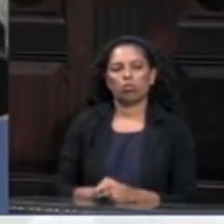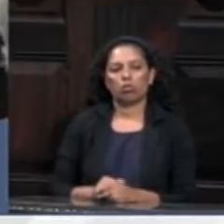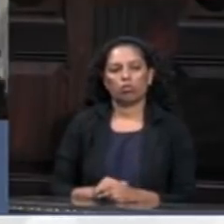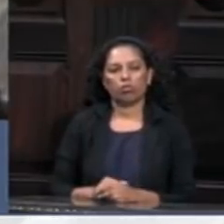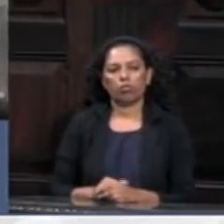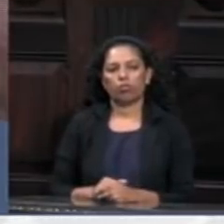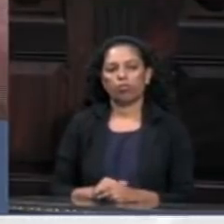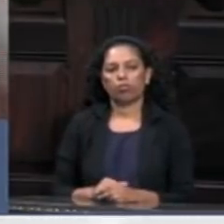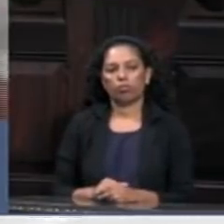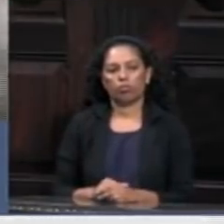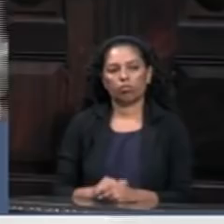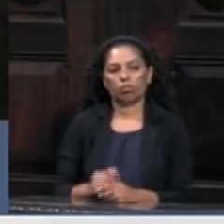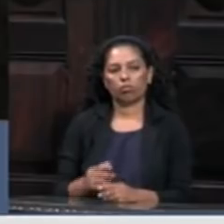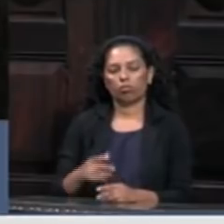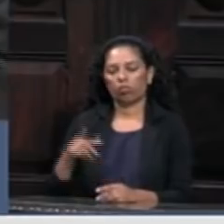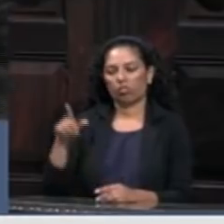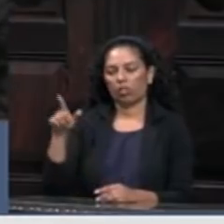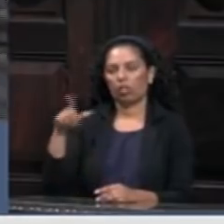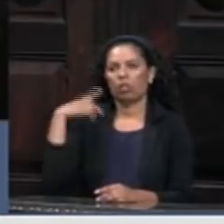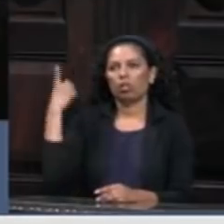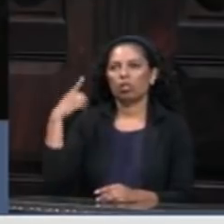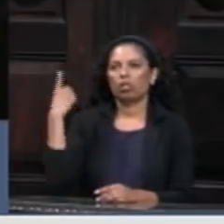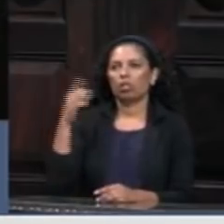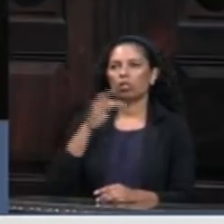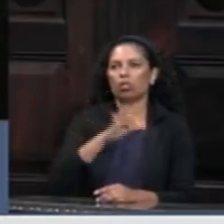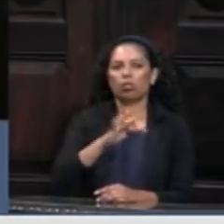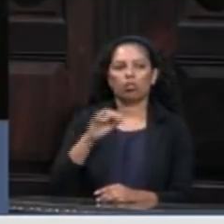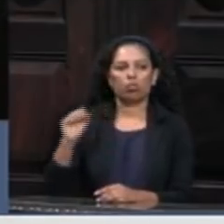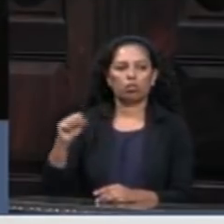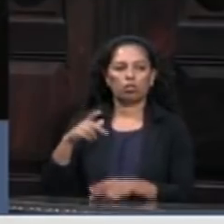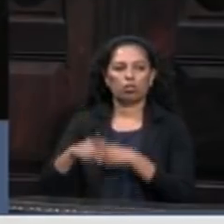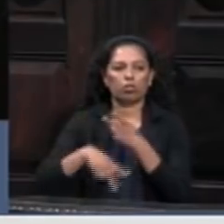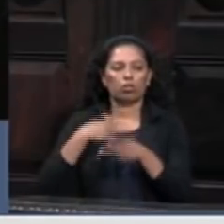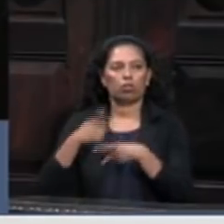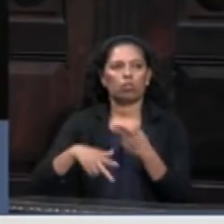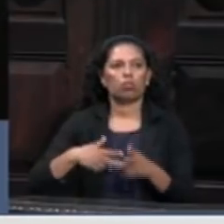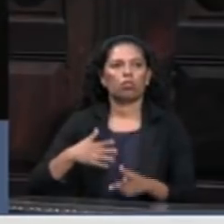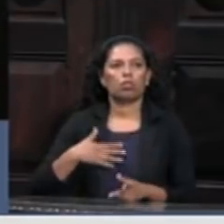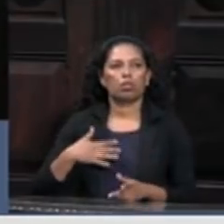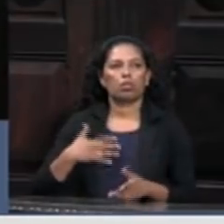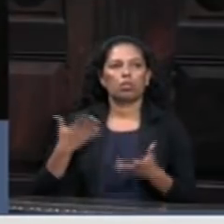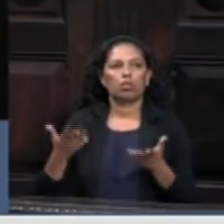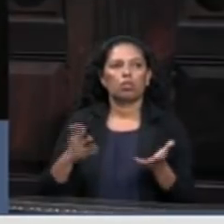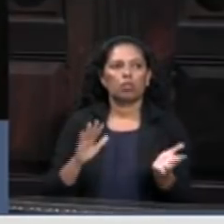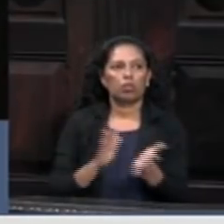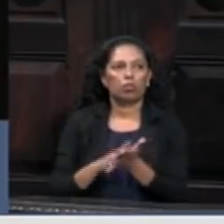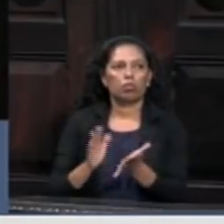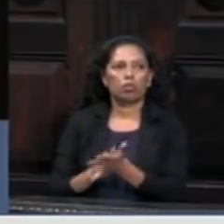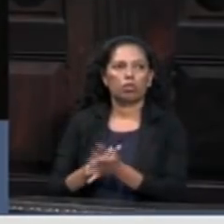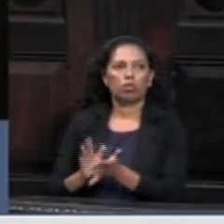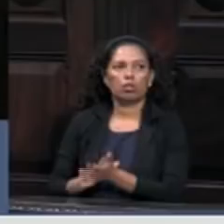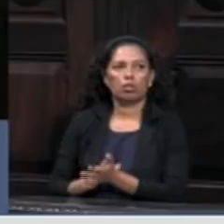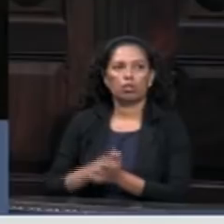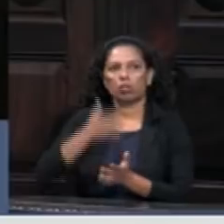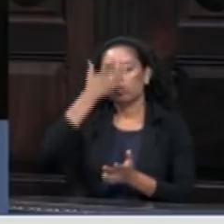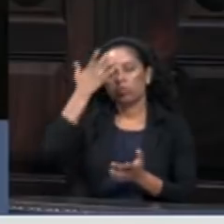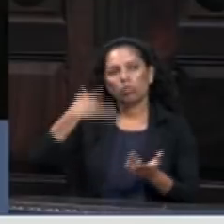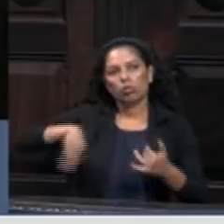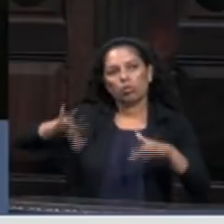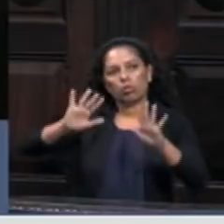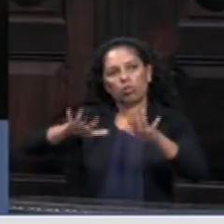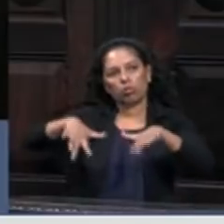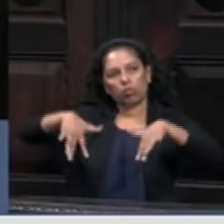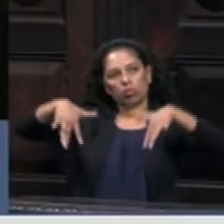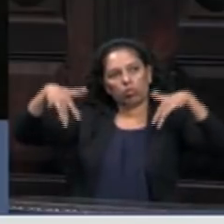Flávio Serafini pensa aí na posição, só registrar a presença do pessoal do Eu Apoio, agradecer aos